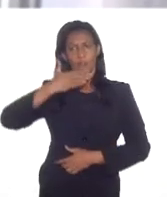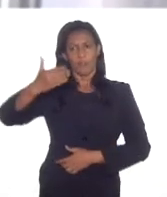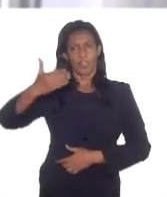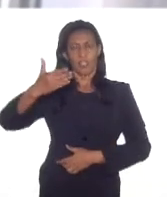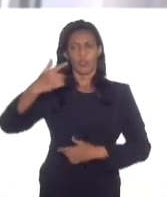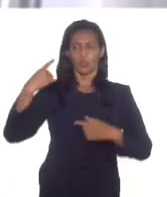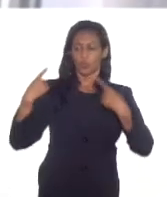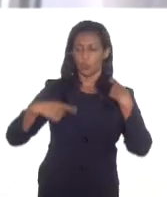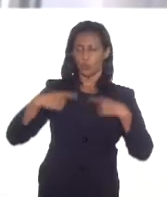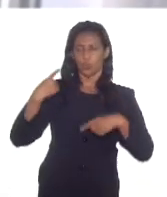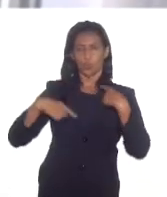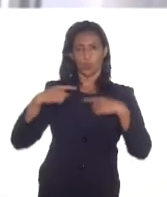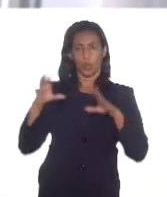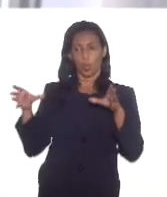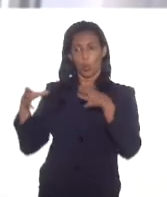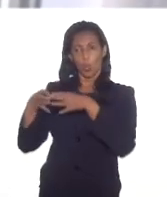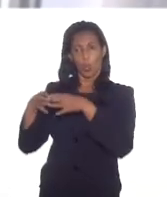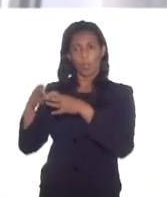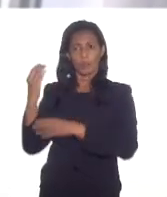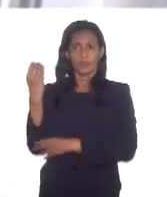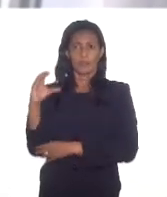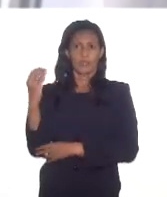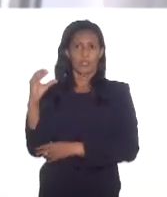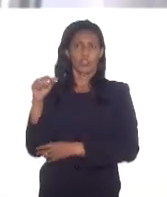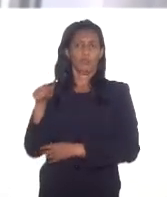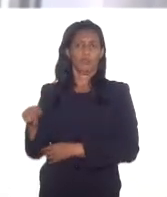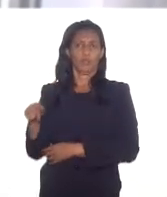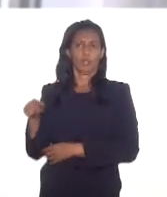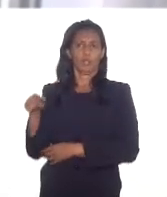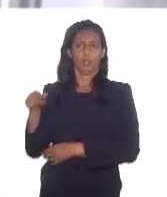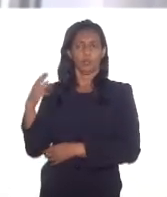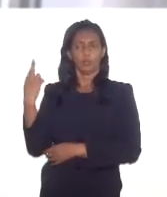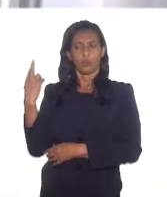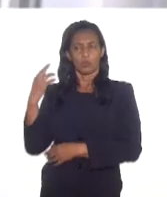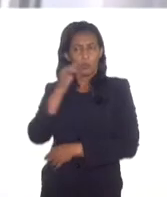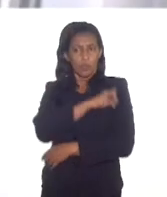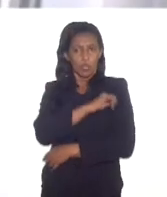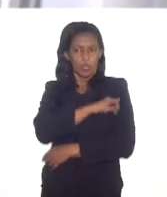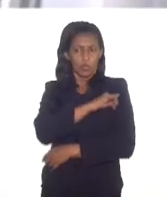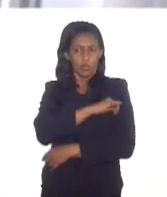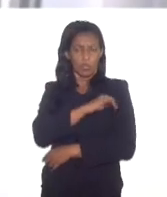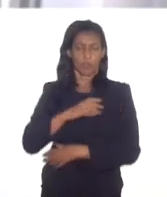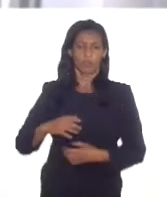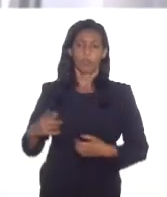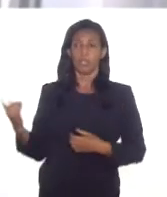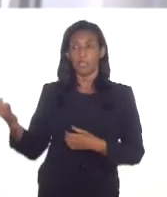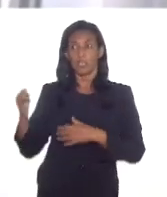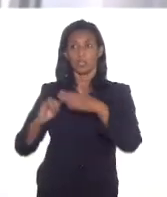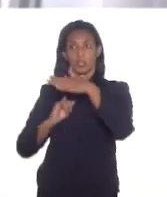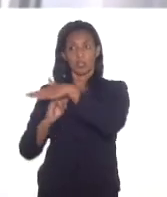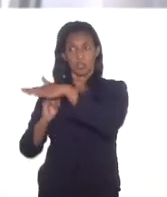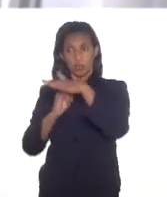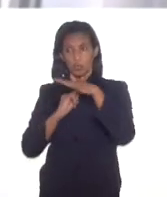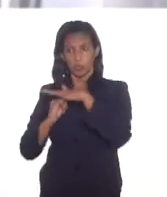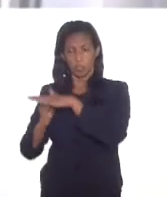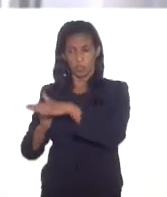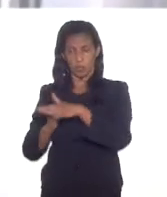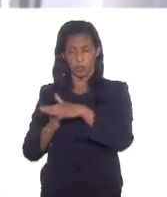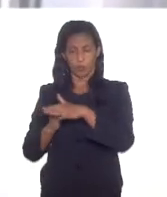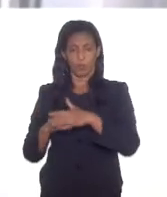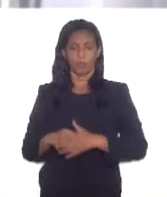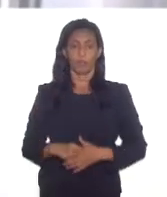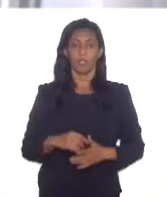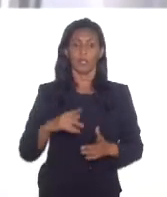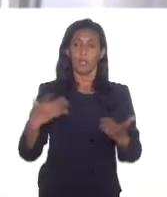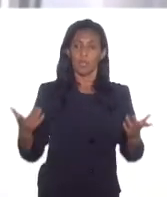cooperação com a comunidade científica do Rio de Janeiro e suas instituições. Então, ele se inscreve nesse contexto. E o seu objetivo específico